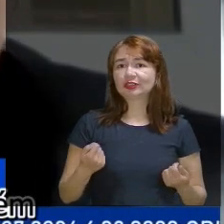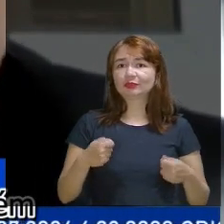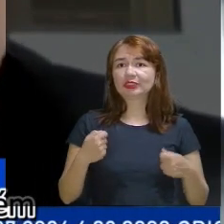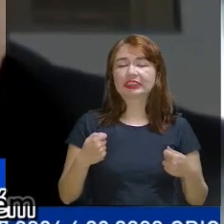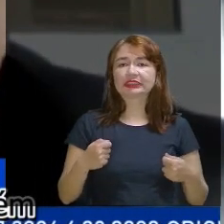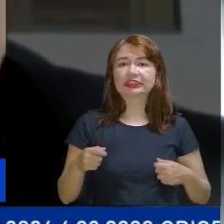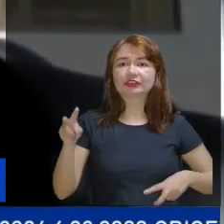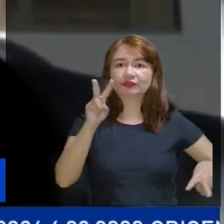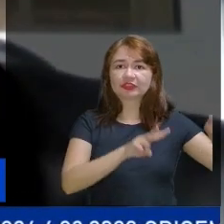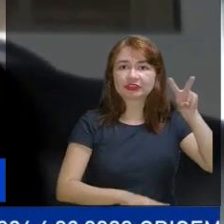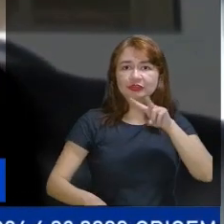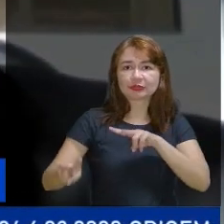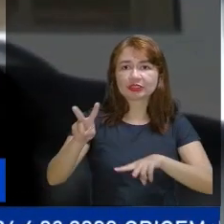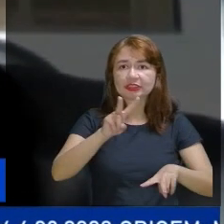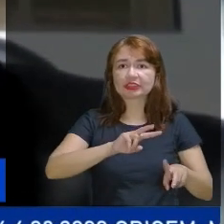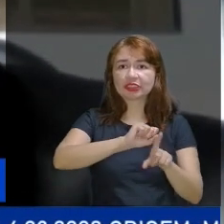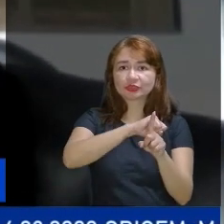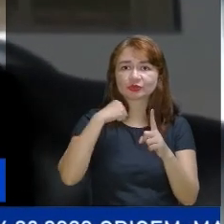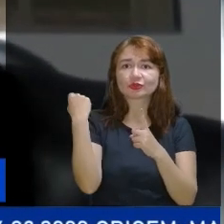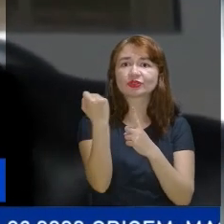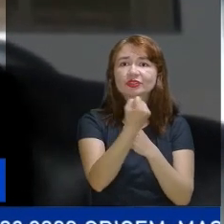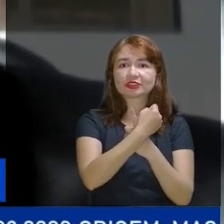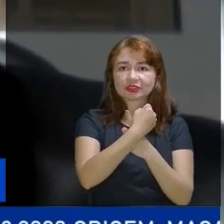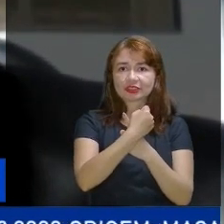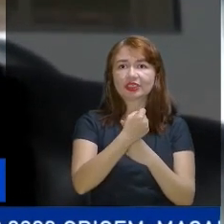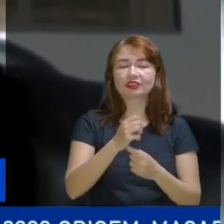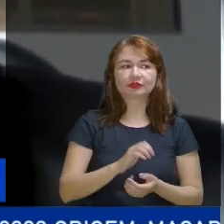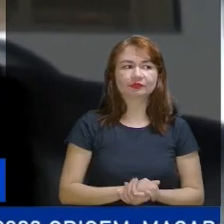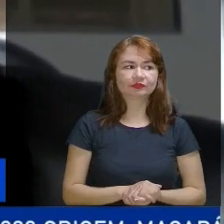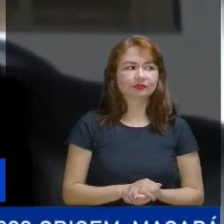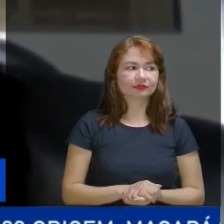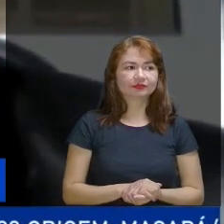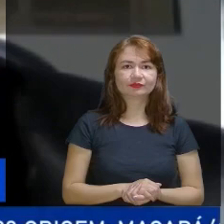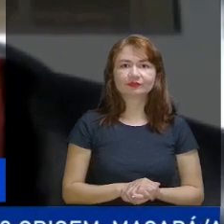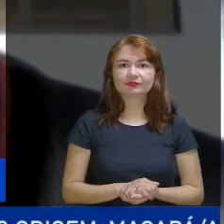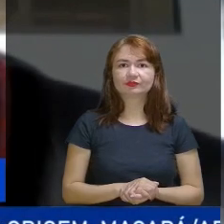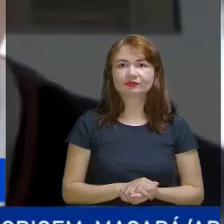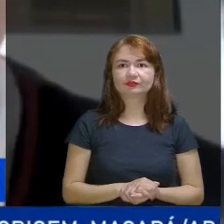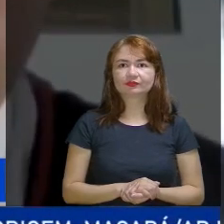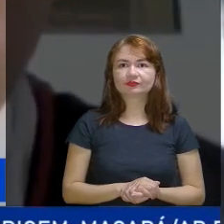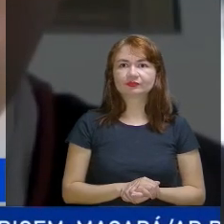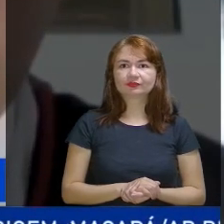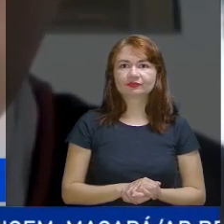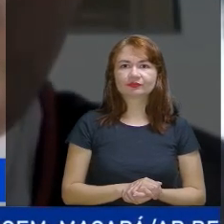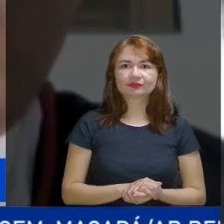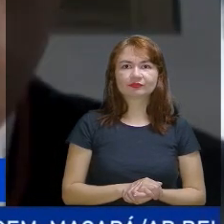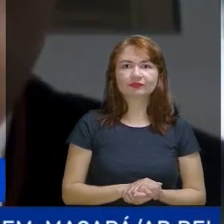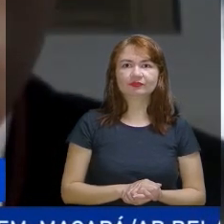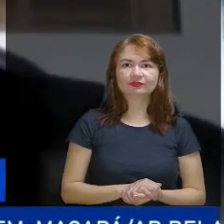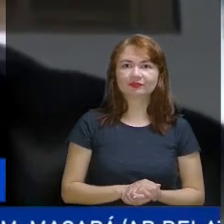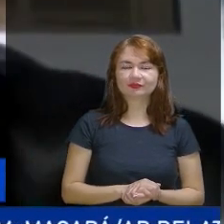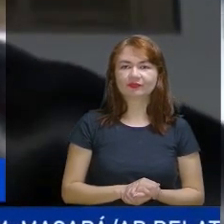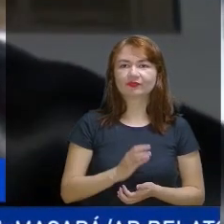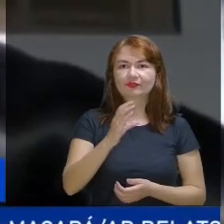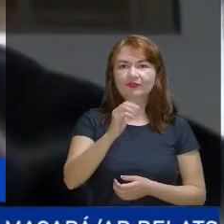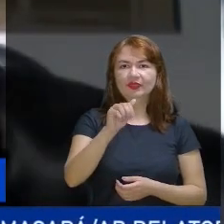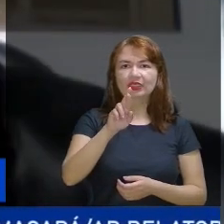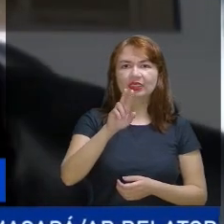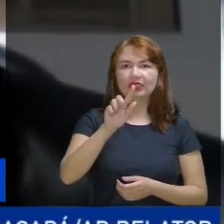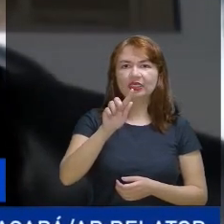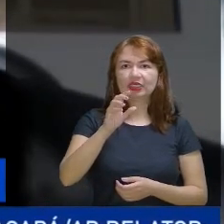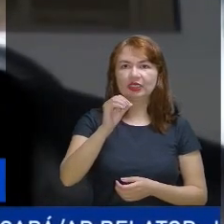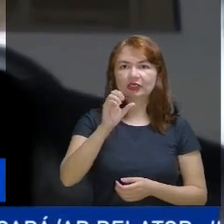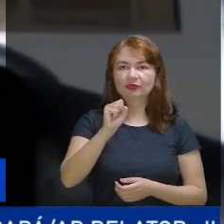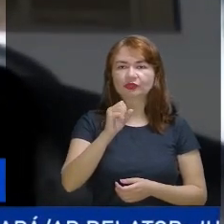de armação quadrada, usa toga preta com detalhe vermelho em volta de seu pescoço. confiança junto ao TRE